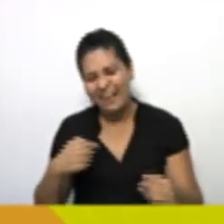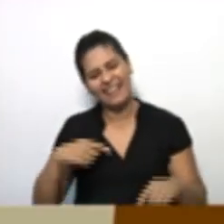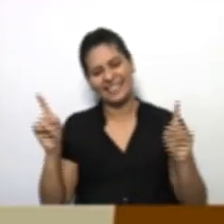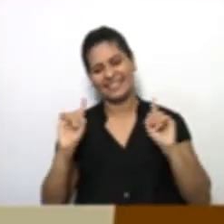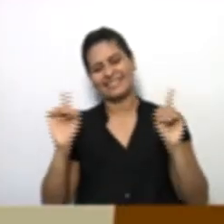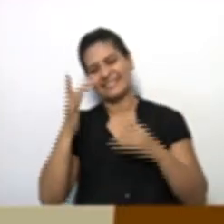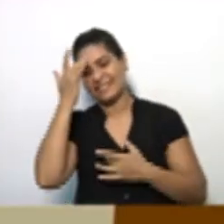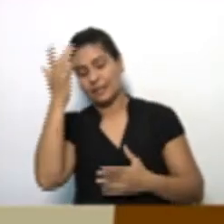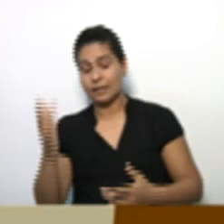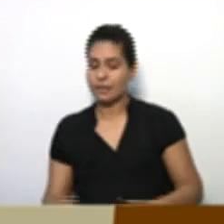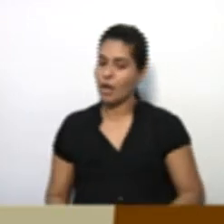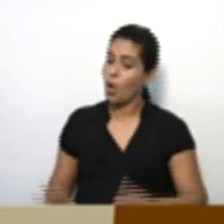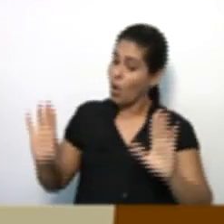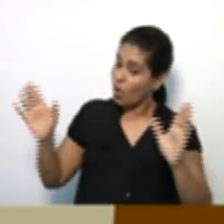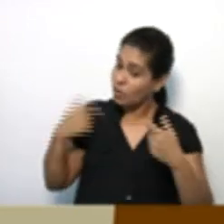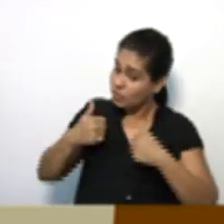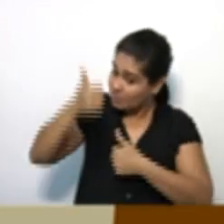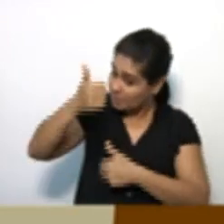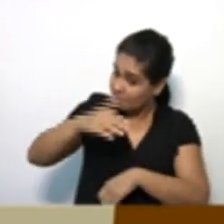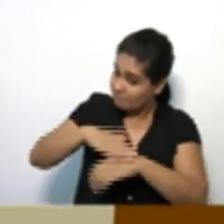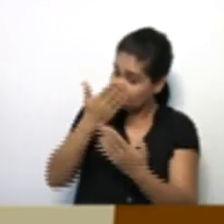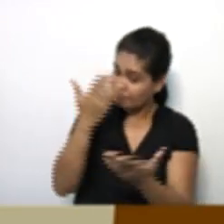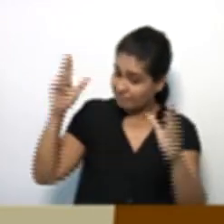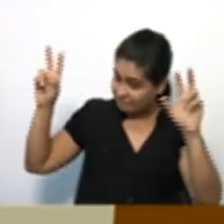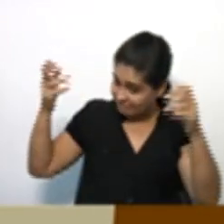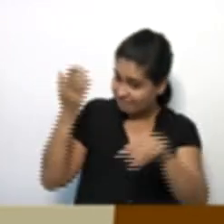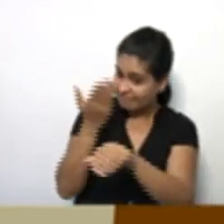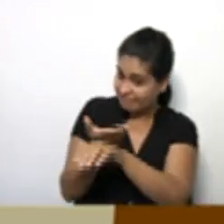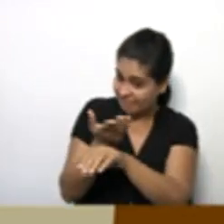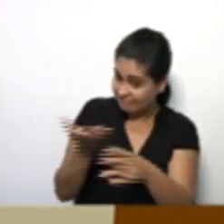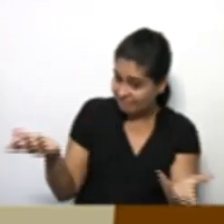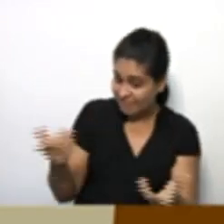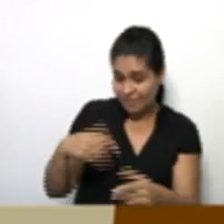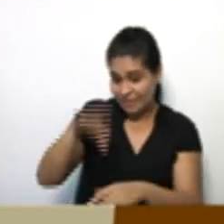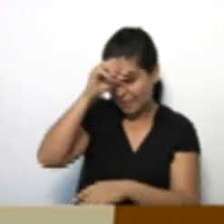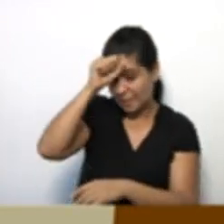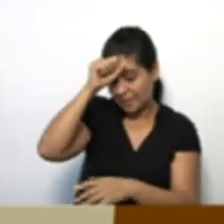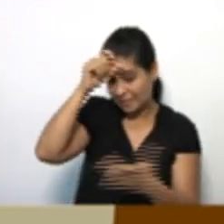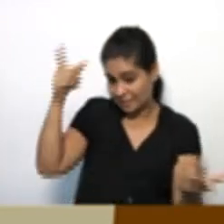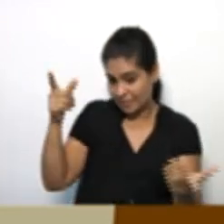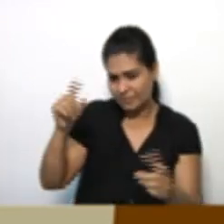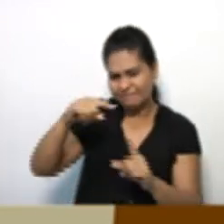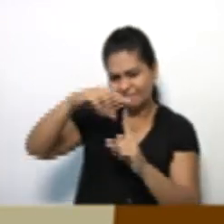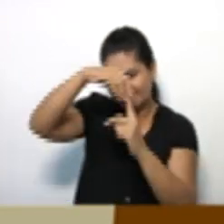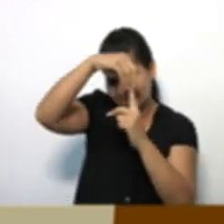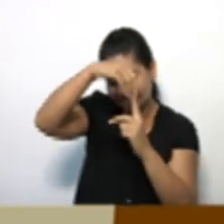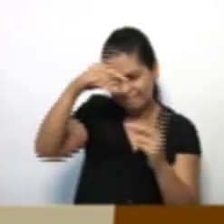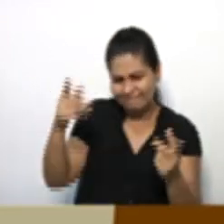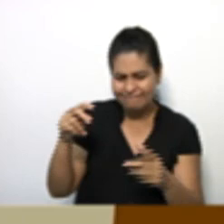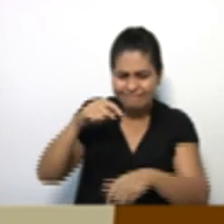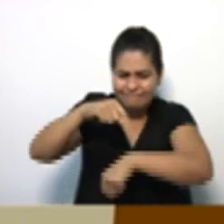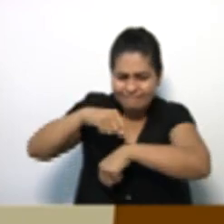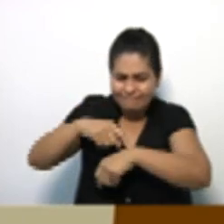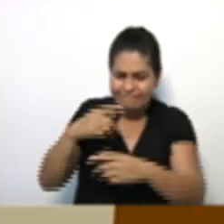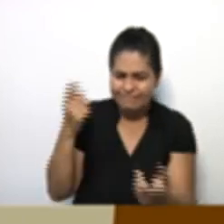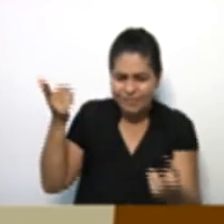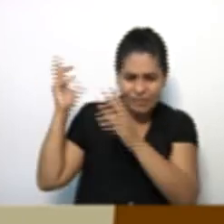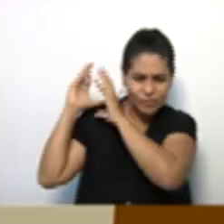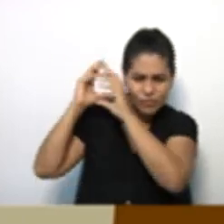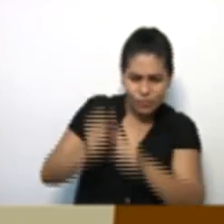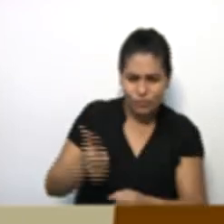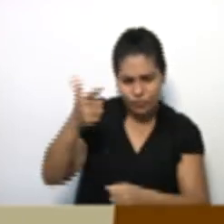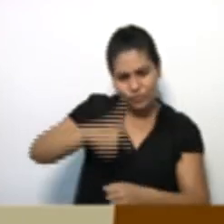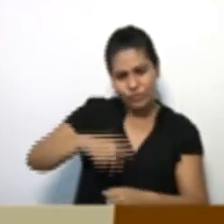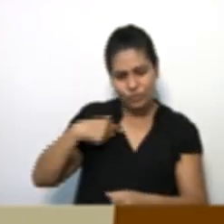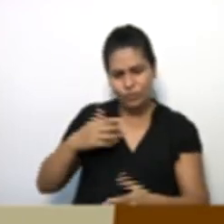Não, né? Olha, essa é só a primeira aula e você ainda tem muito o que aprender. Reserve um tempo para que você possa dar uma revisada